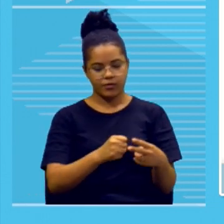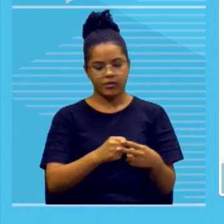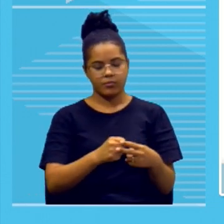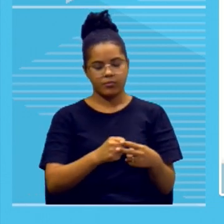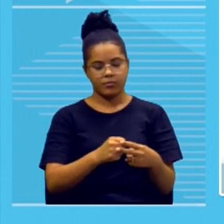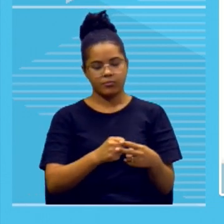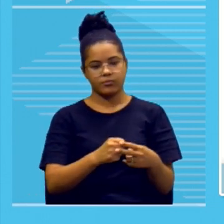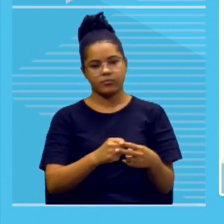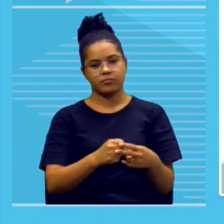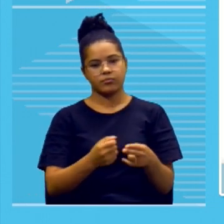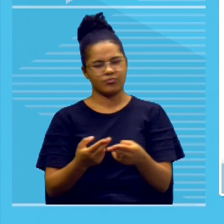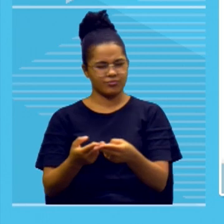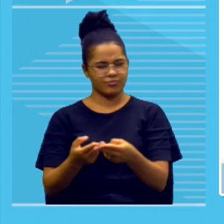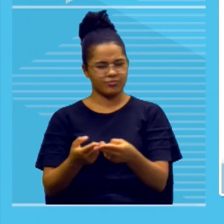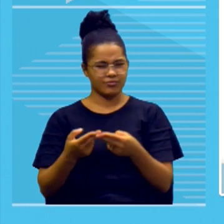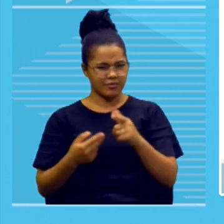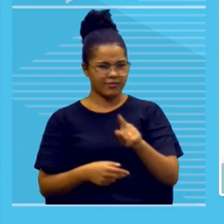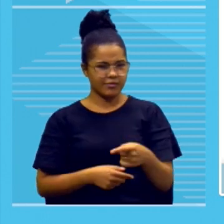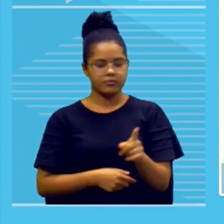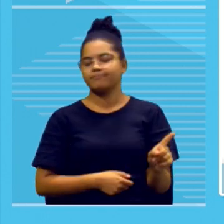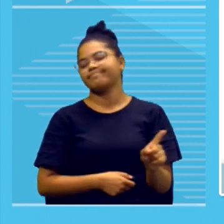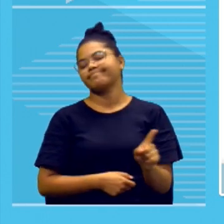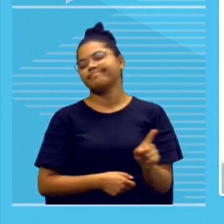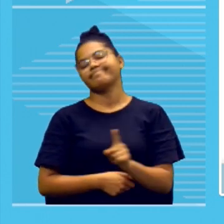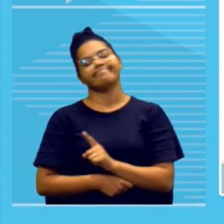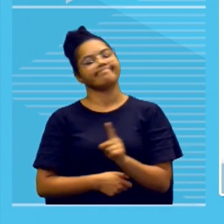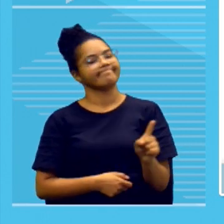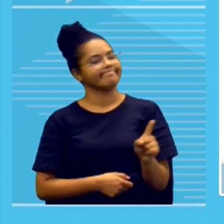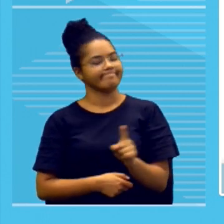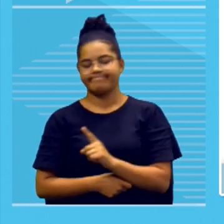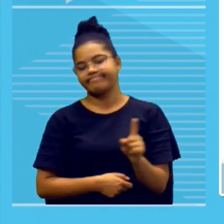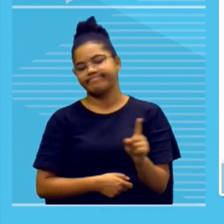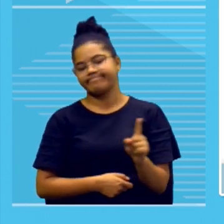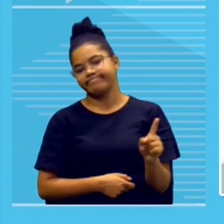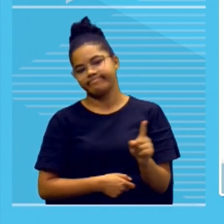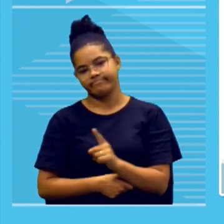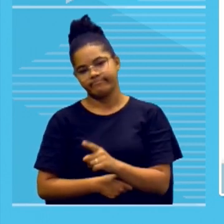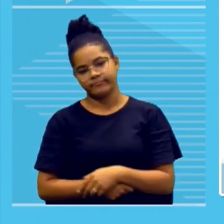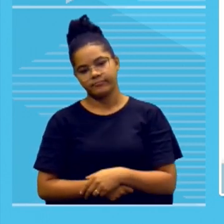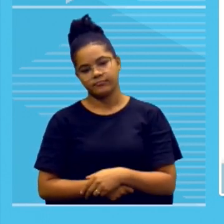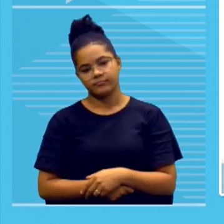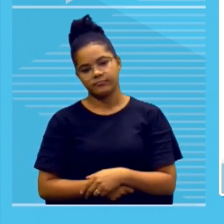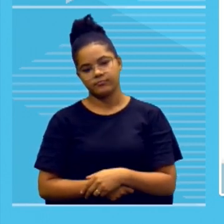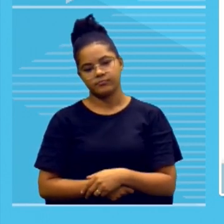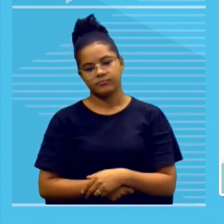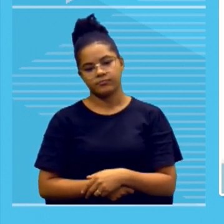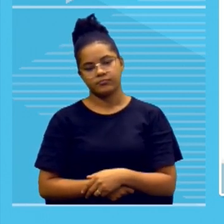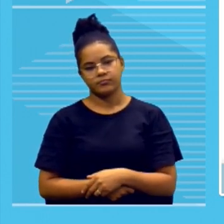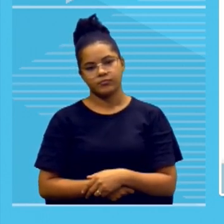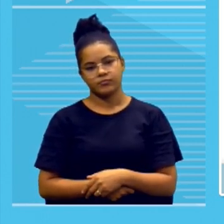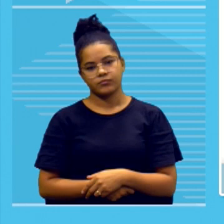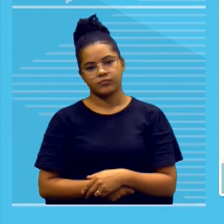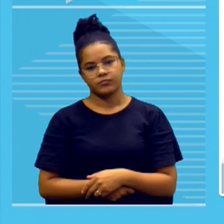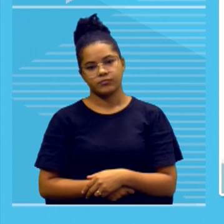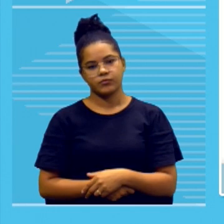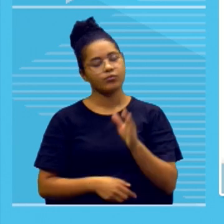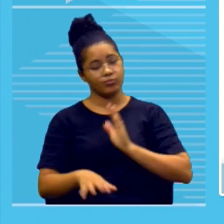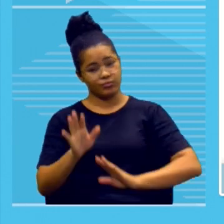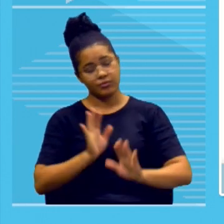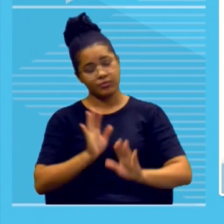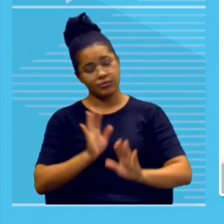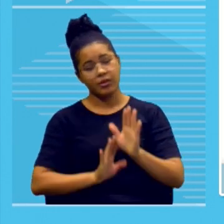verbo na frente, e a pessoa lasca uma vírgula lá, bebê. Não faça isso, não.